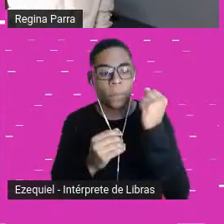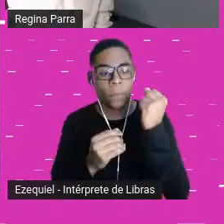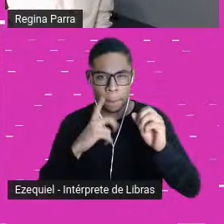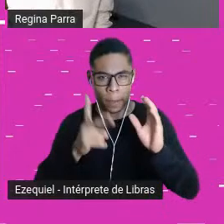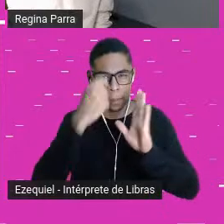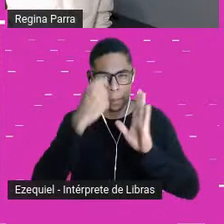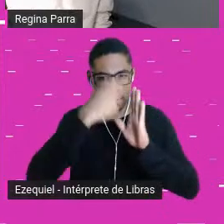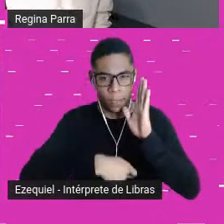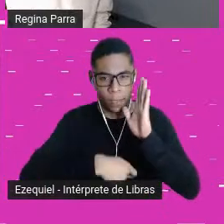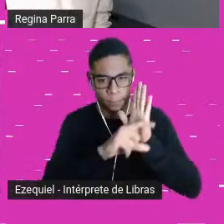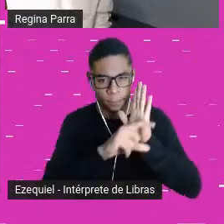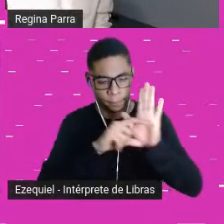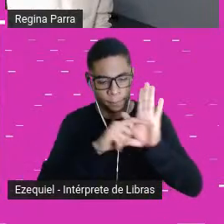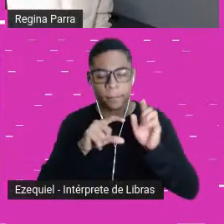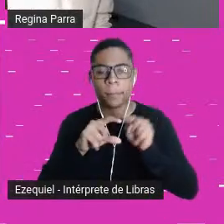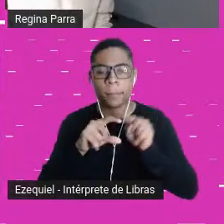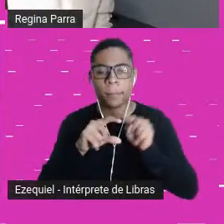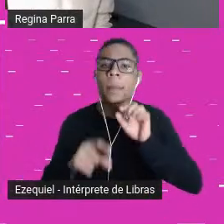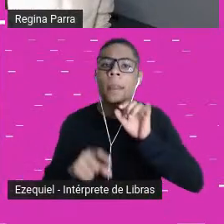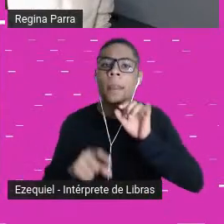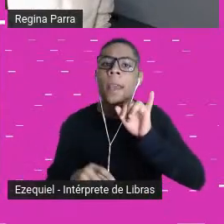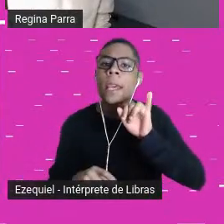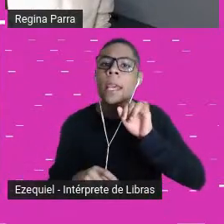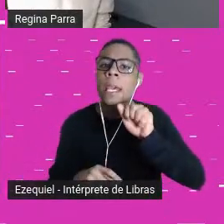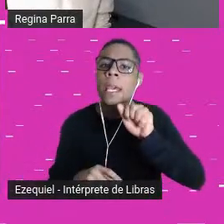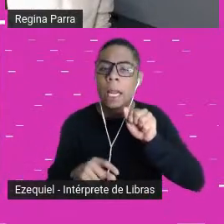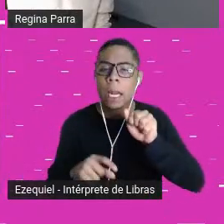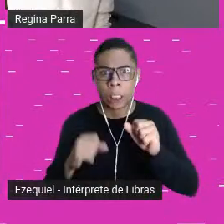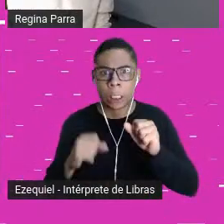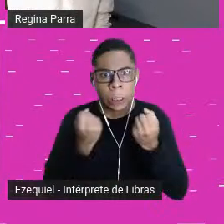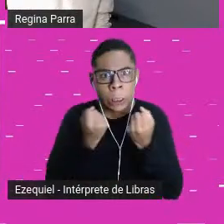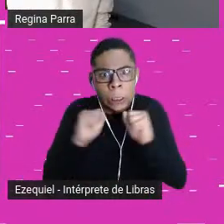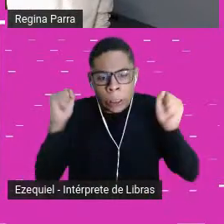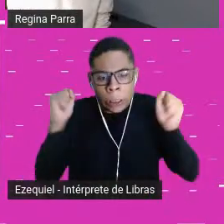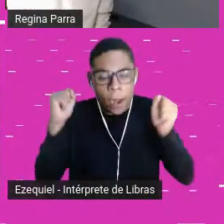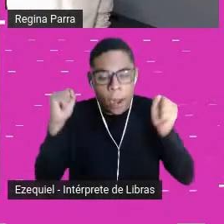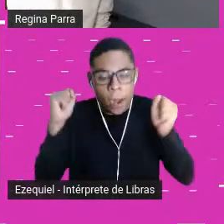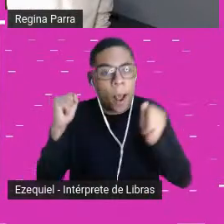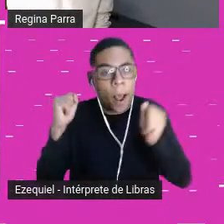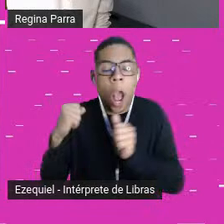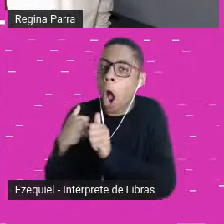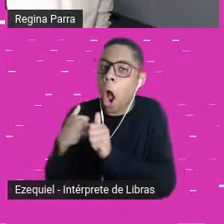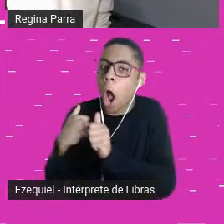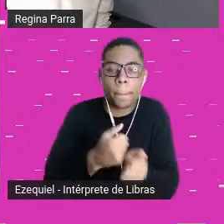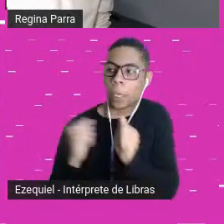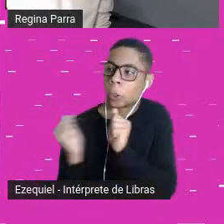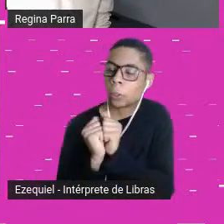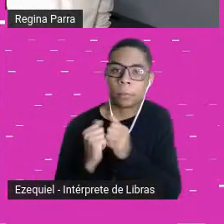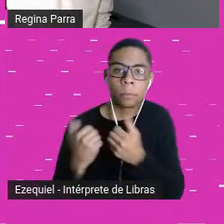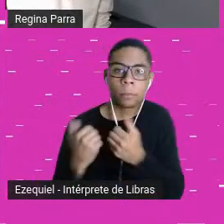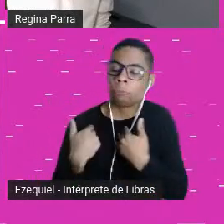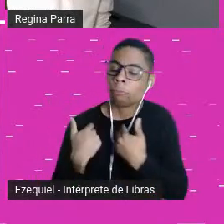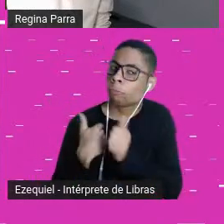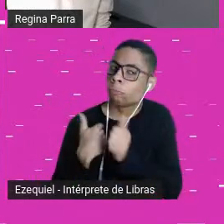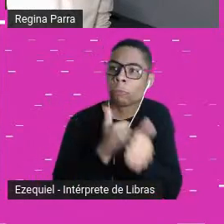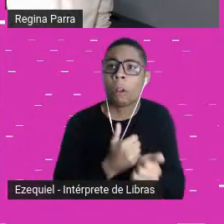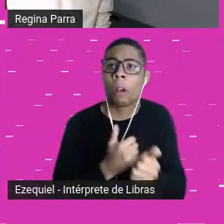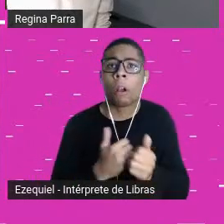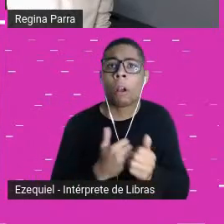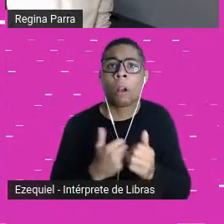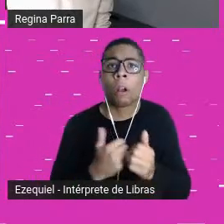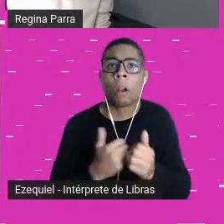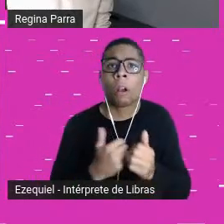maior companheira, né? Quando ela clama para ter forças na hora de matar os filhos, né?